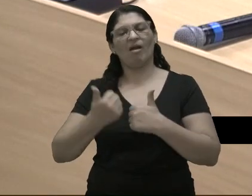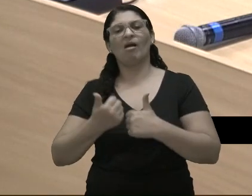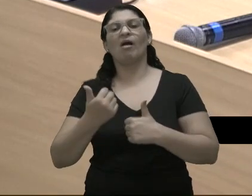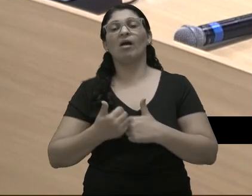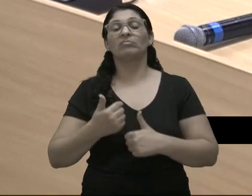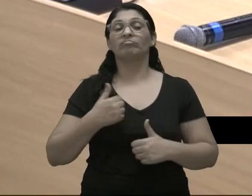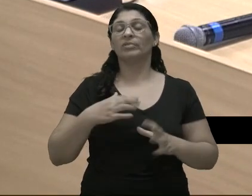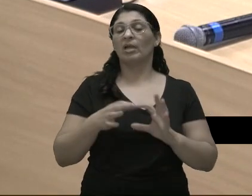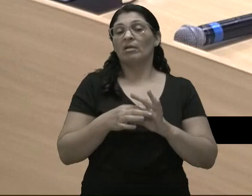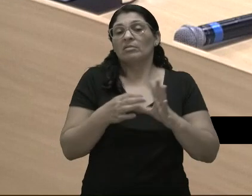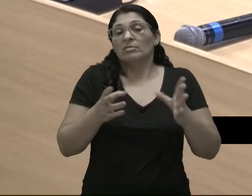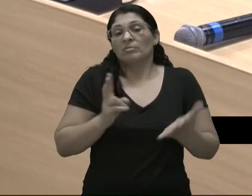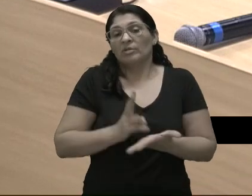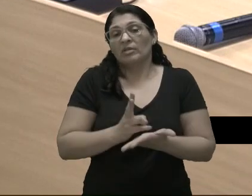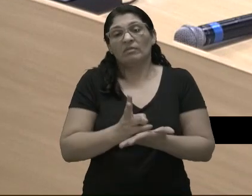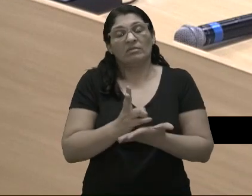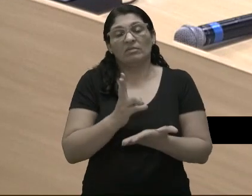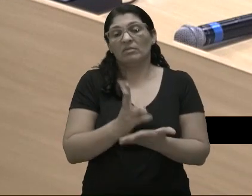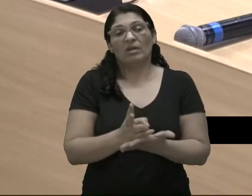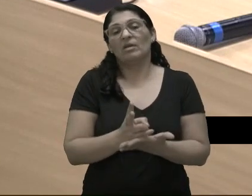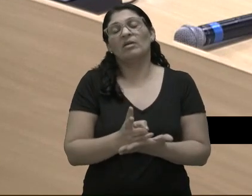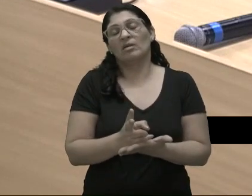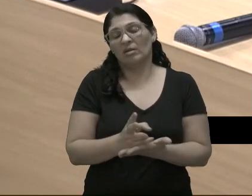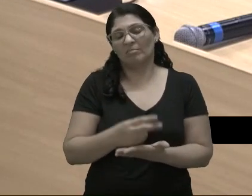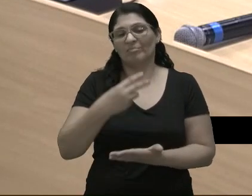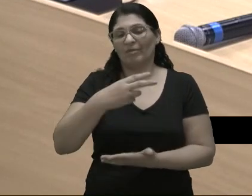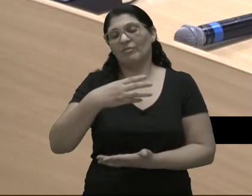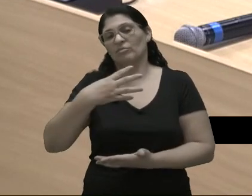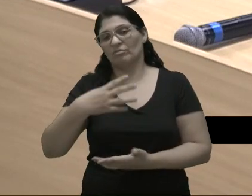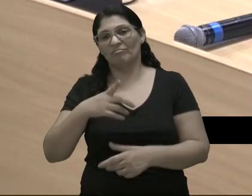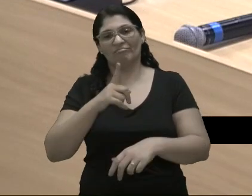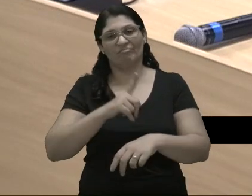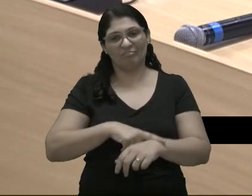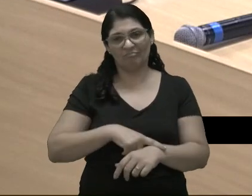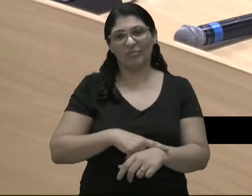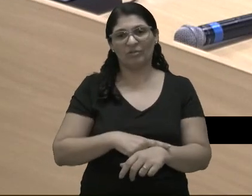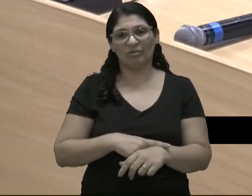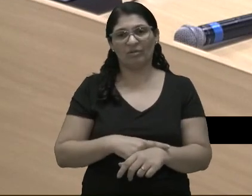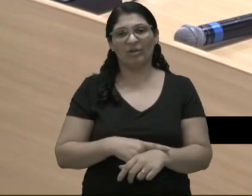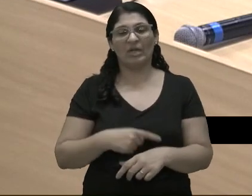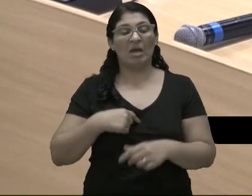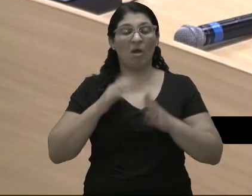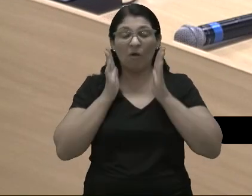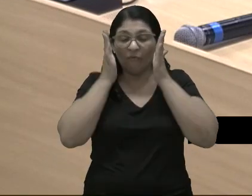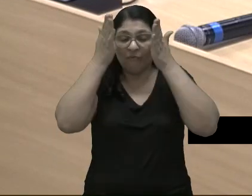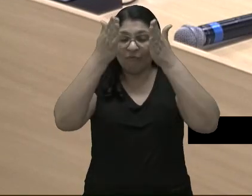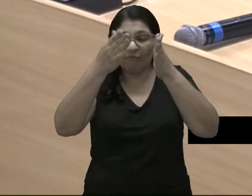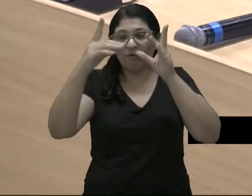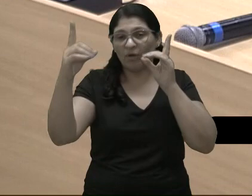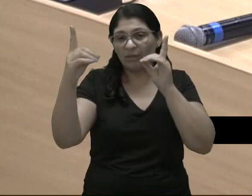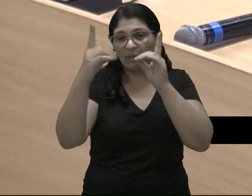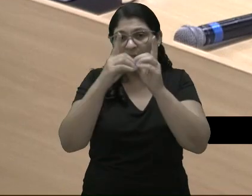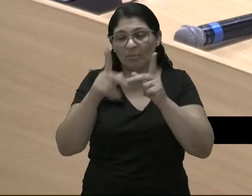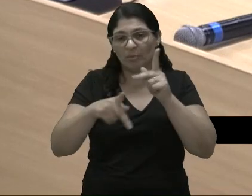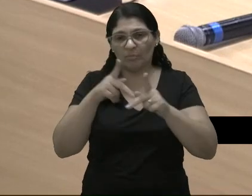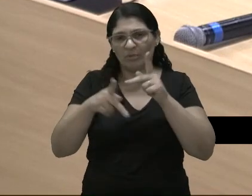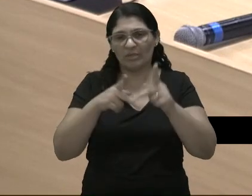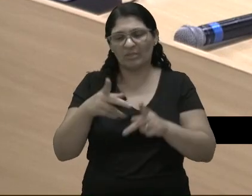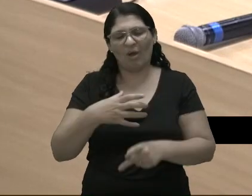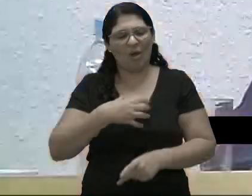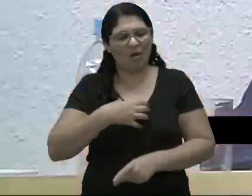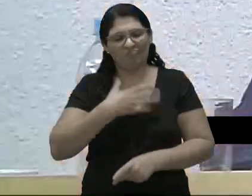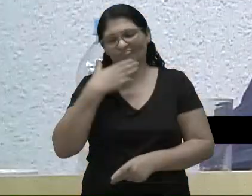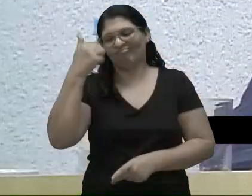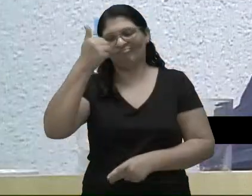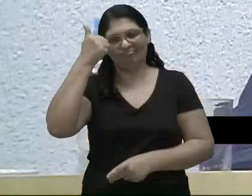à disposição de vocês, como sempre fiz, 24 horas, para o meu foco aqui é atender a população do melhor jeito possível.